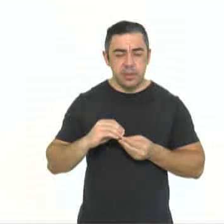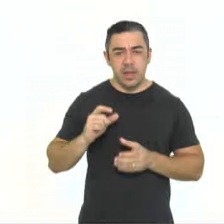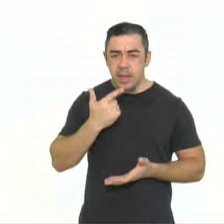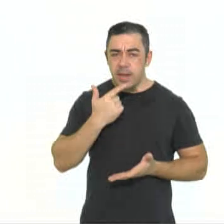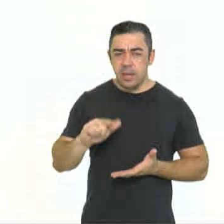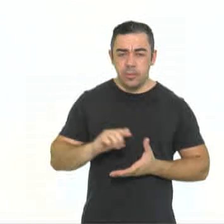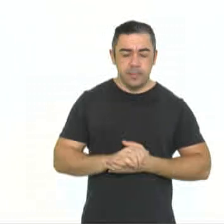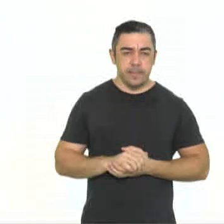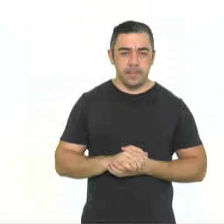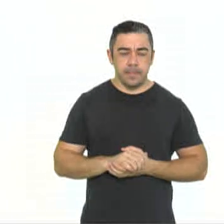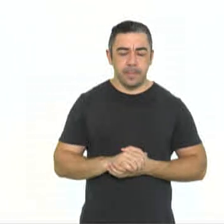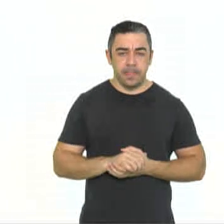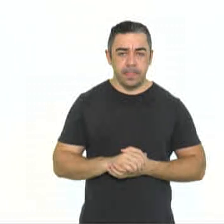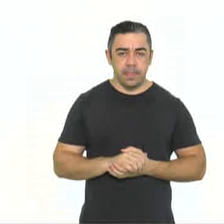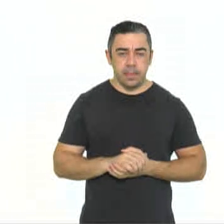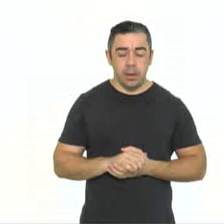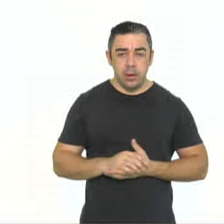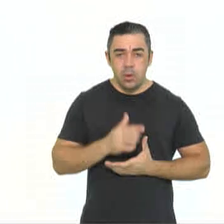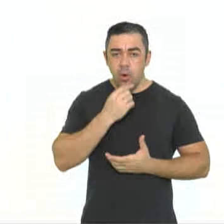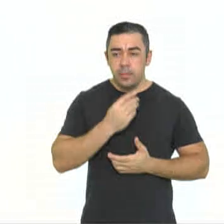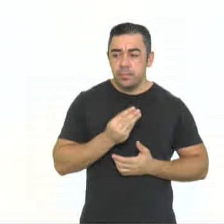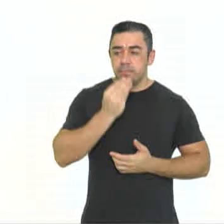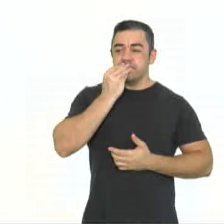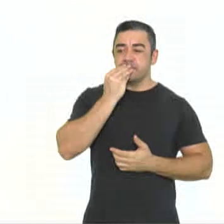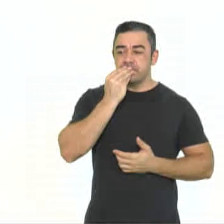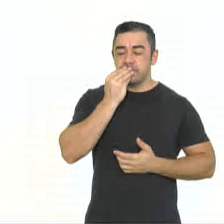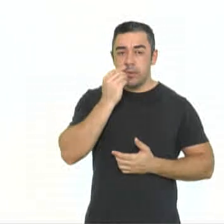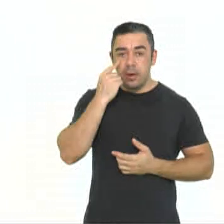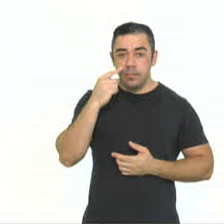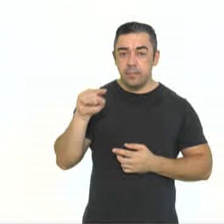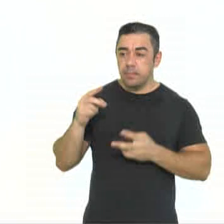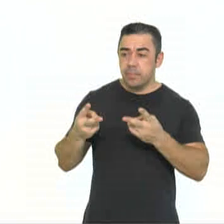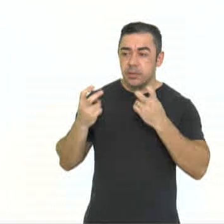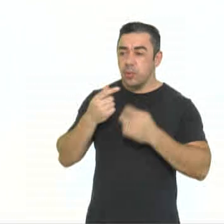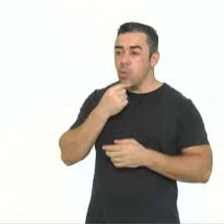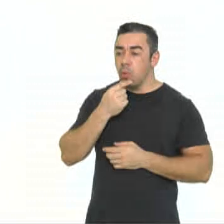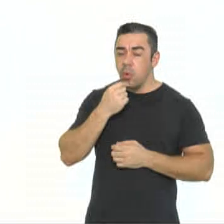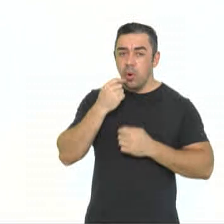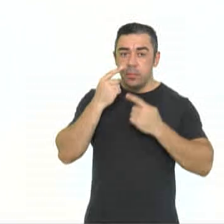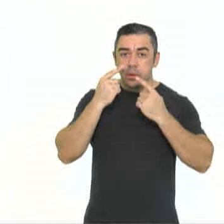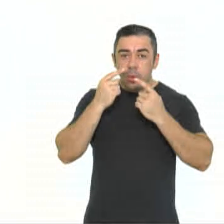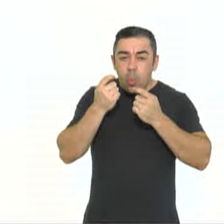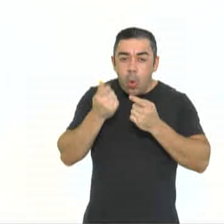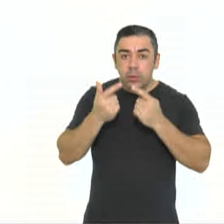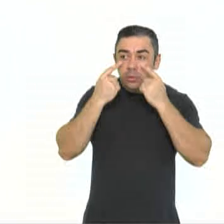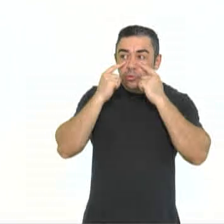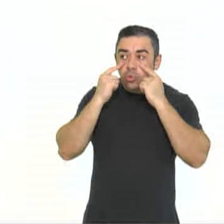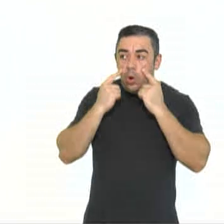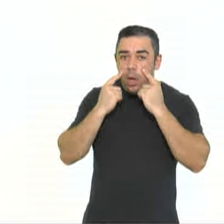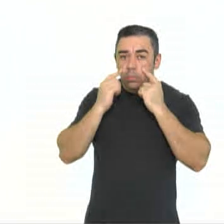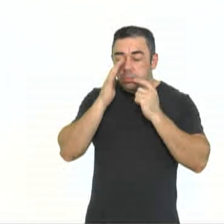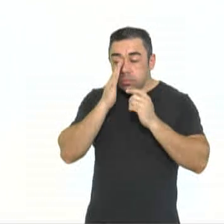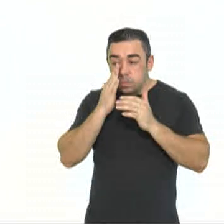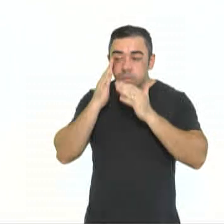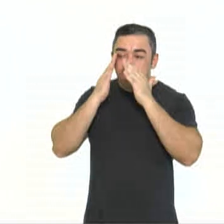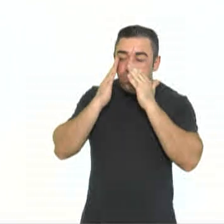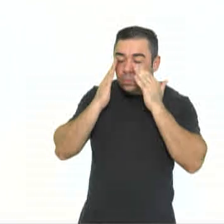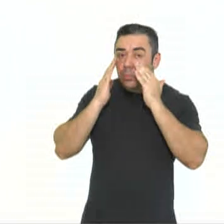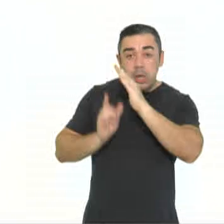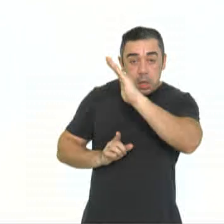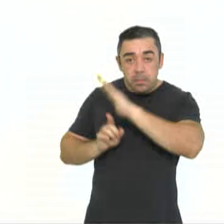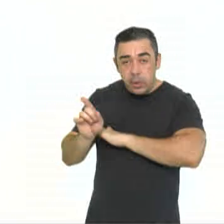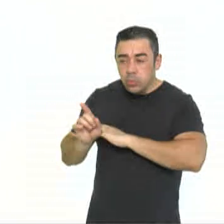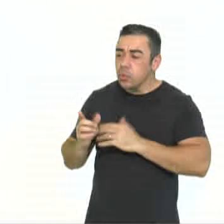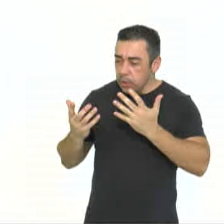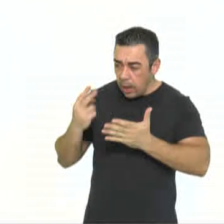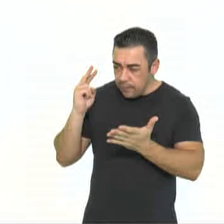aí. Calou-se e notei que os olhos do velho se tinham orvalhado. Enxugou discretamente os olhos e perguntou-me se queria